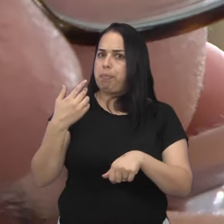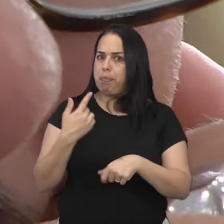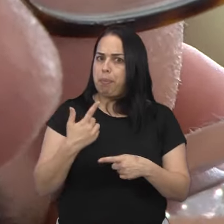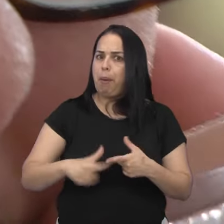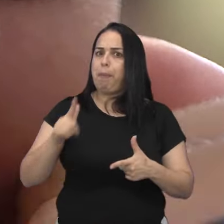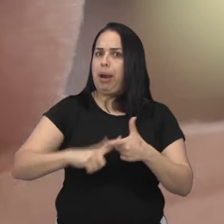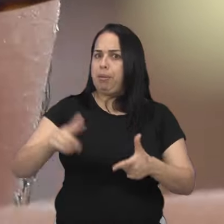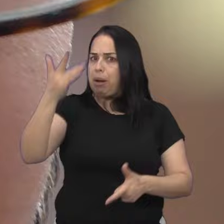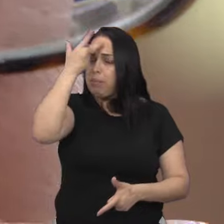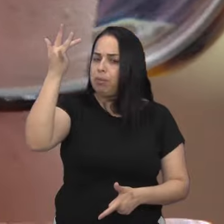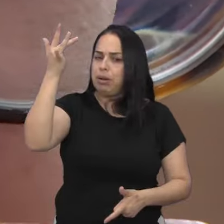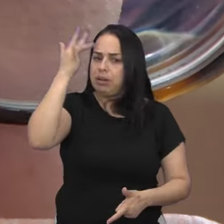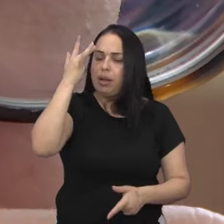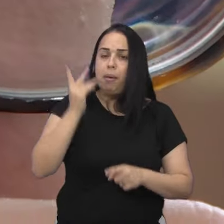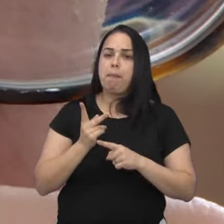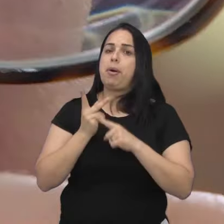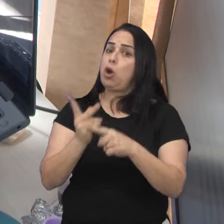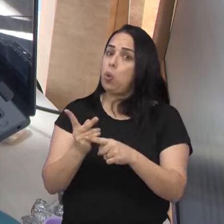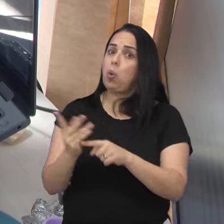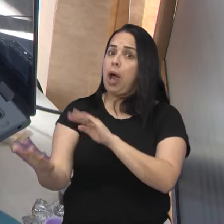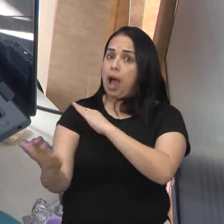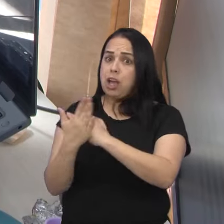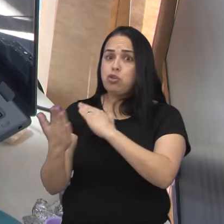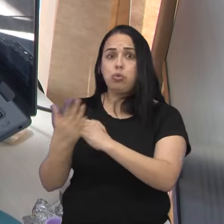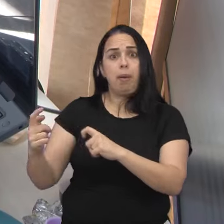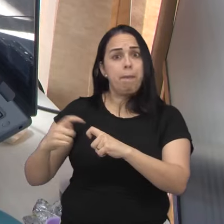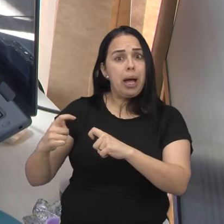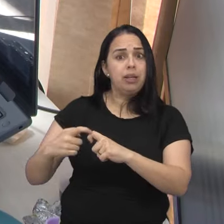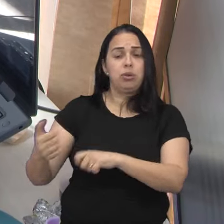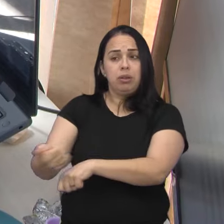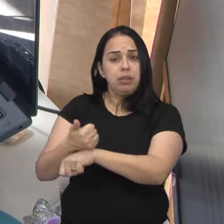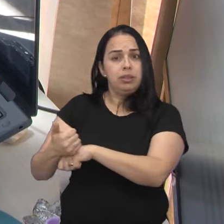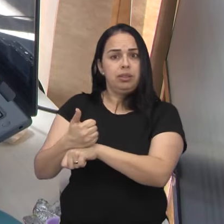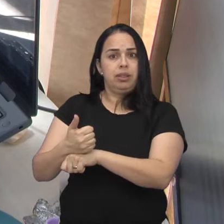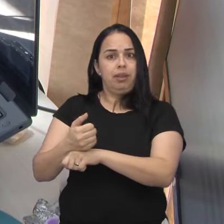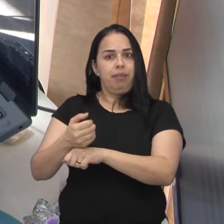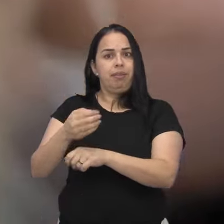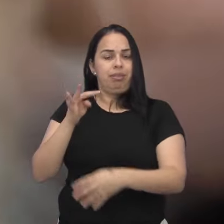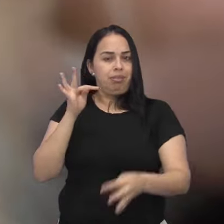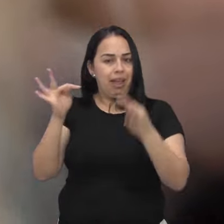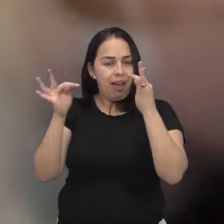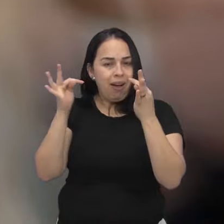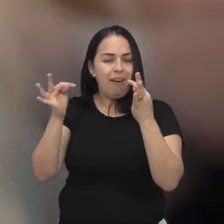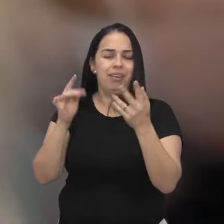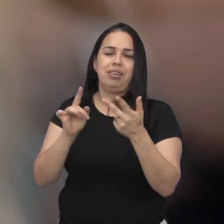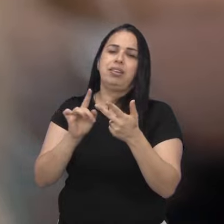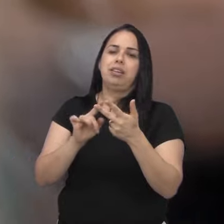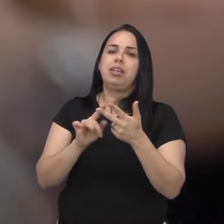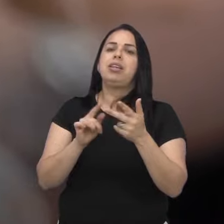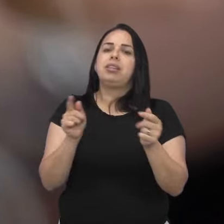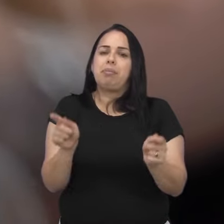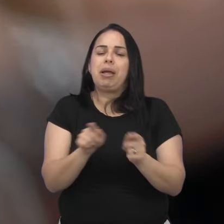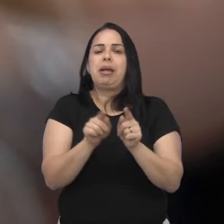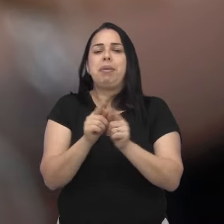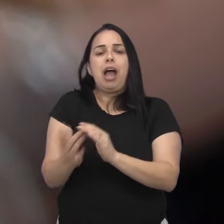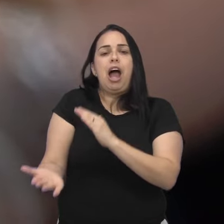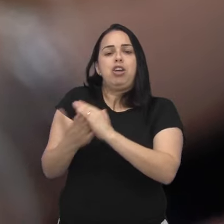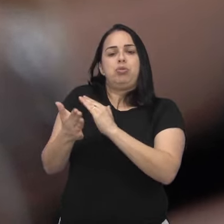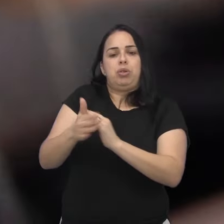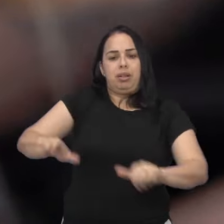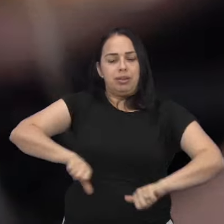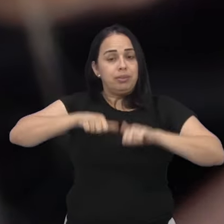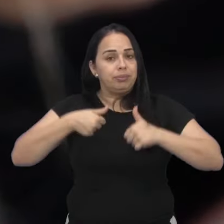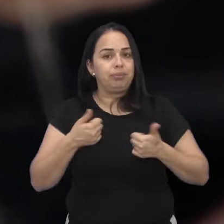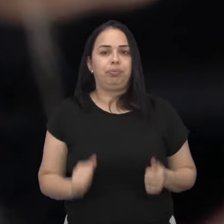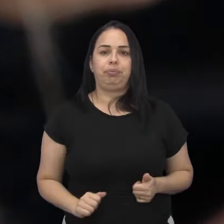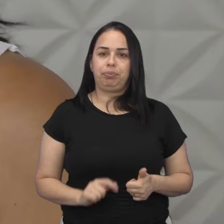quem enfrenta um problema psicológico é a procura por ajuda de um especialista terapia aliada a uma rotina ativa